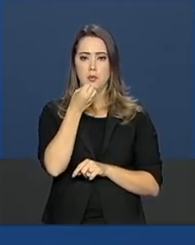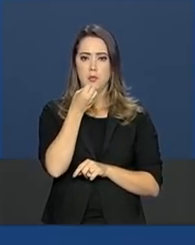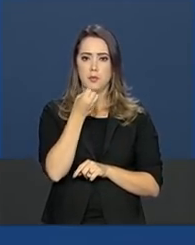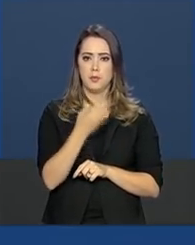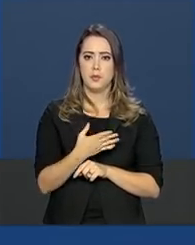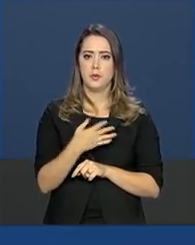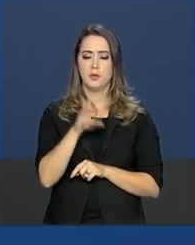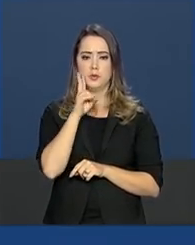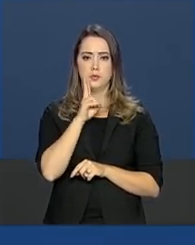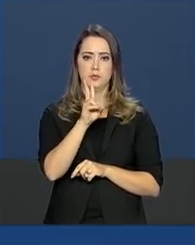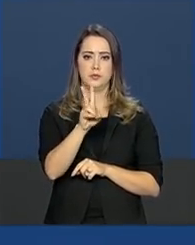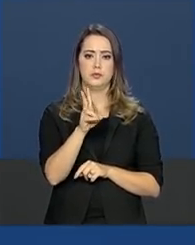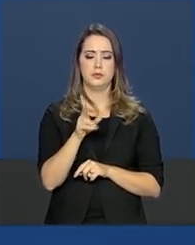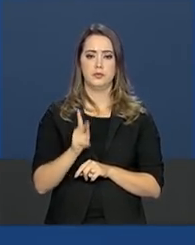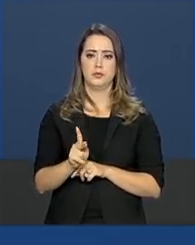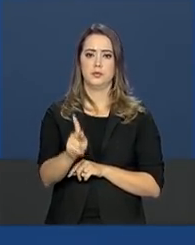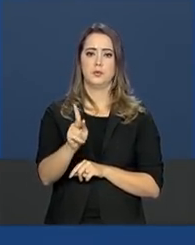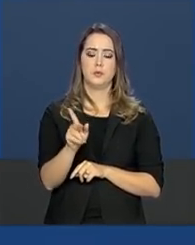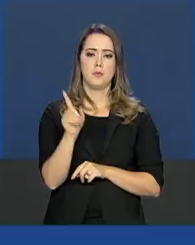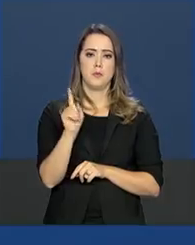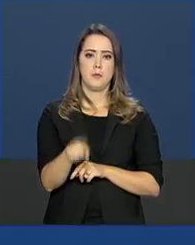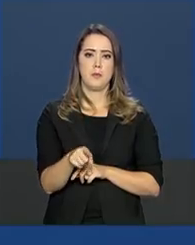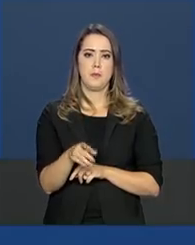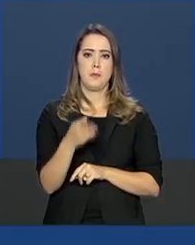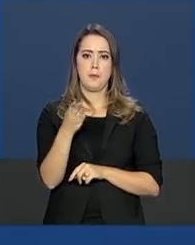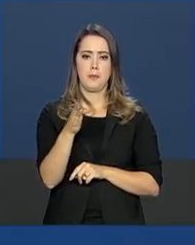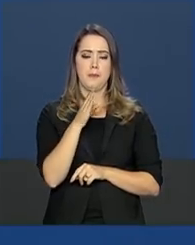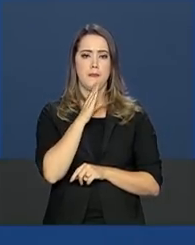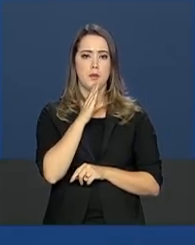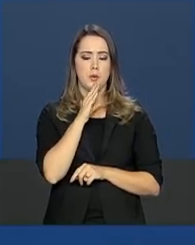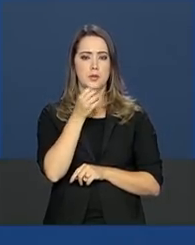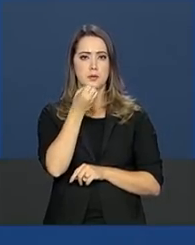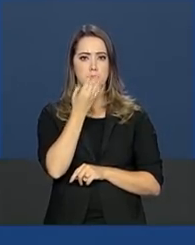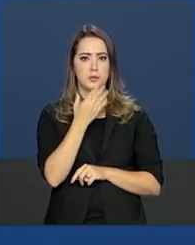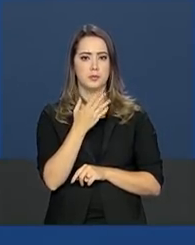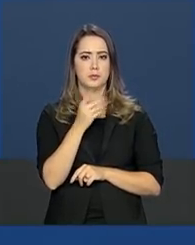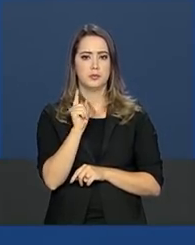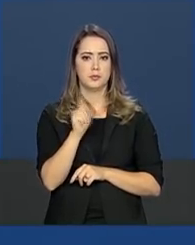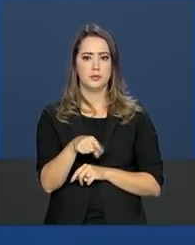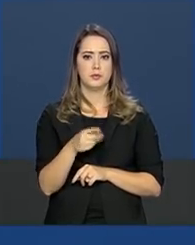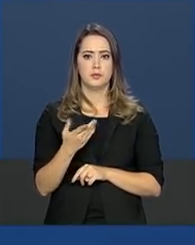esta é uma pregação que eu faço sempre, e o Paulo Delgado conhece bem isso,